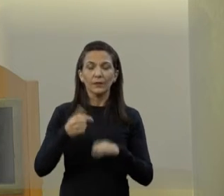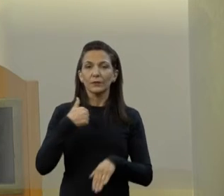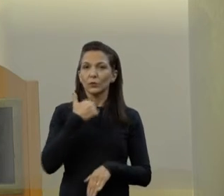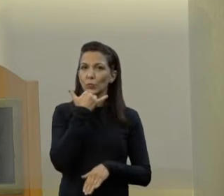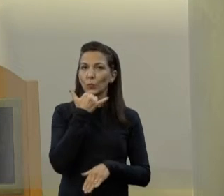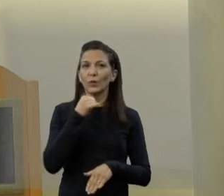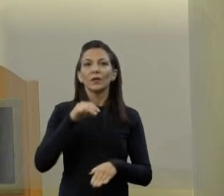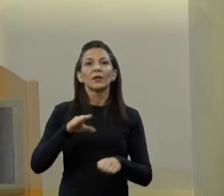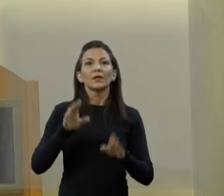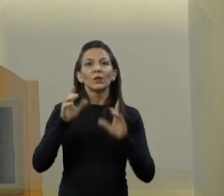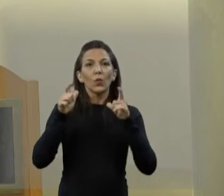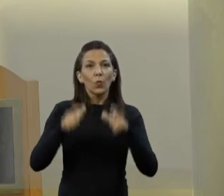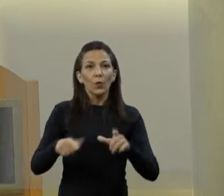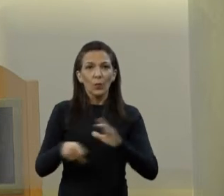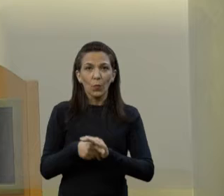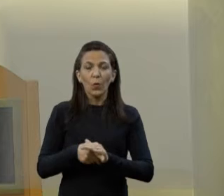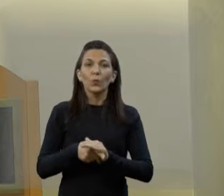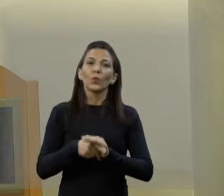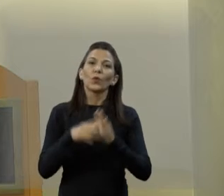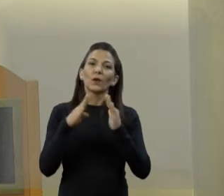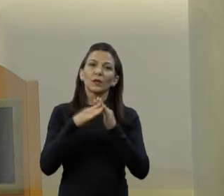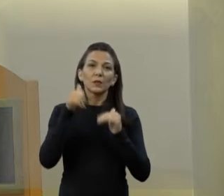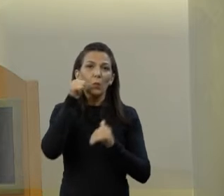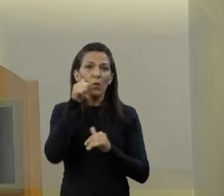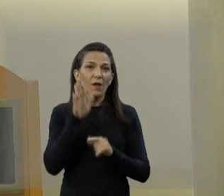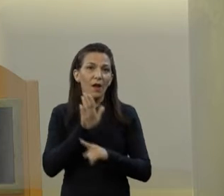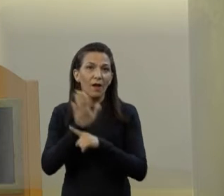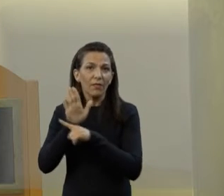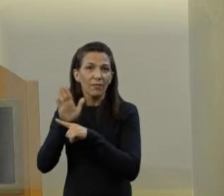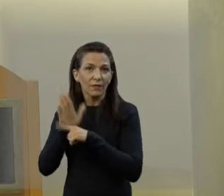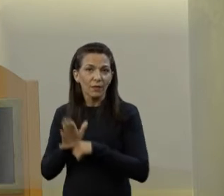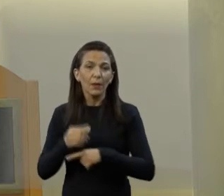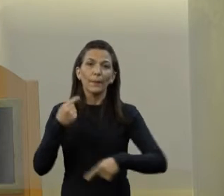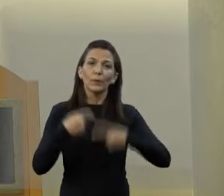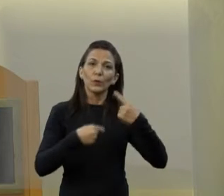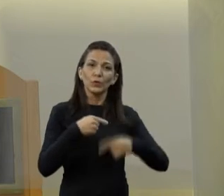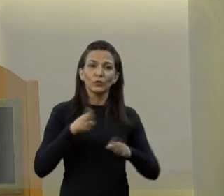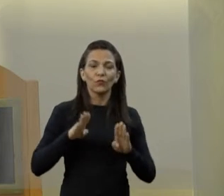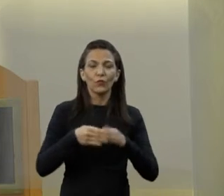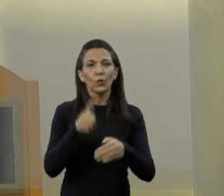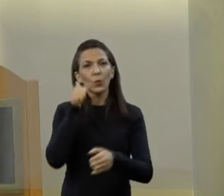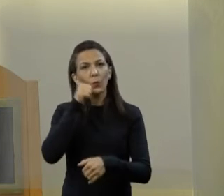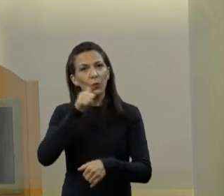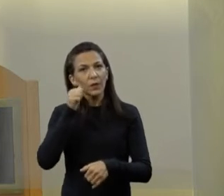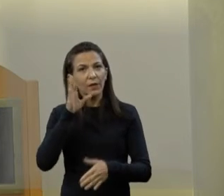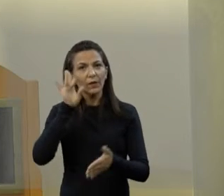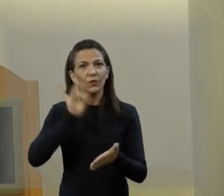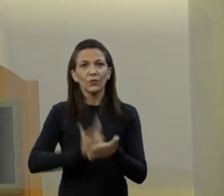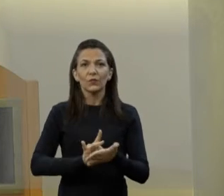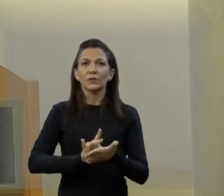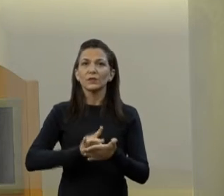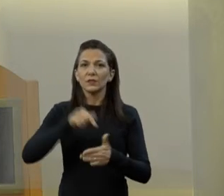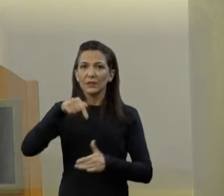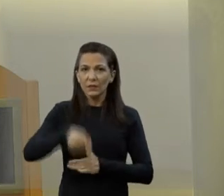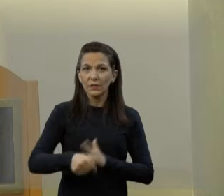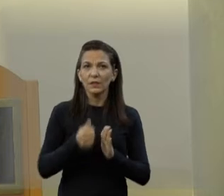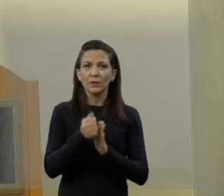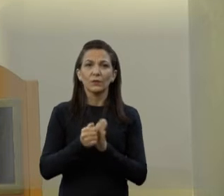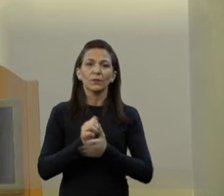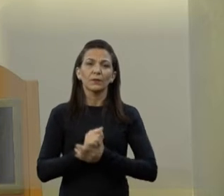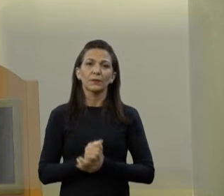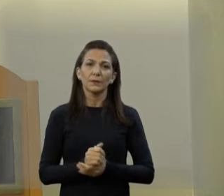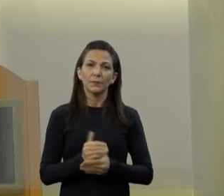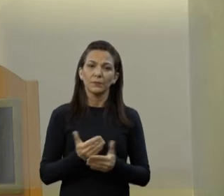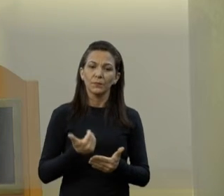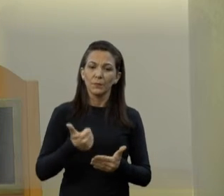se torne realidade e para que as políticas públicas para as mulheres se concretizem nossa cidade Esse é